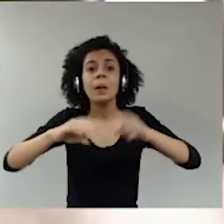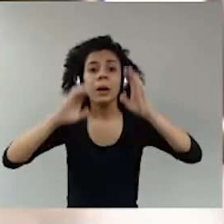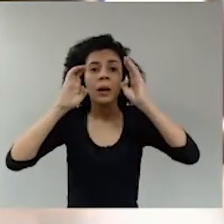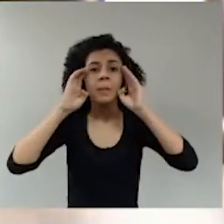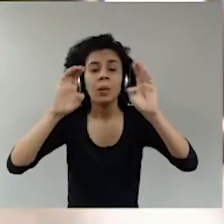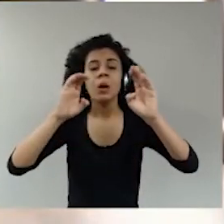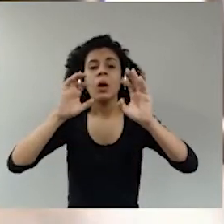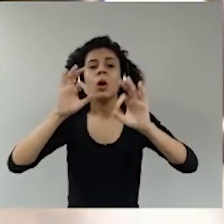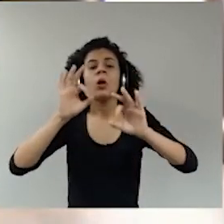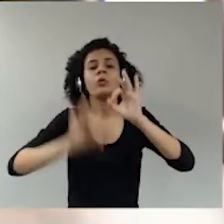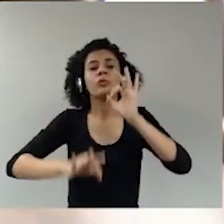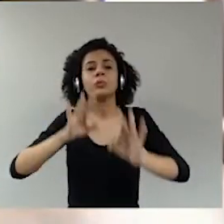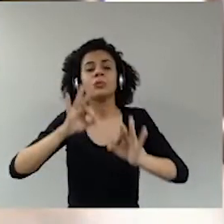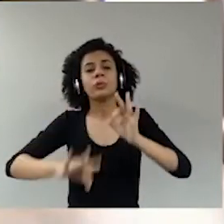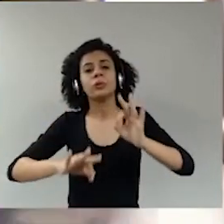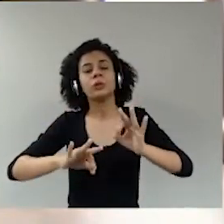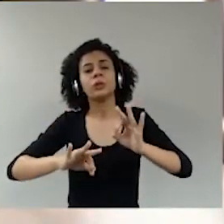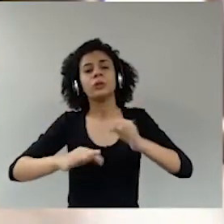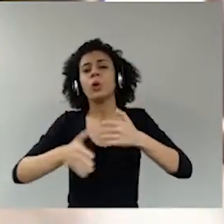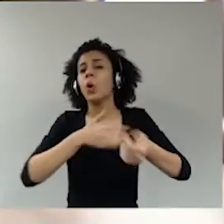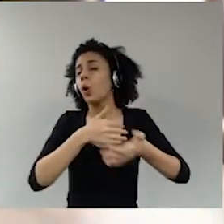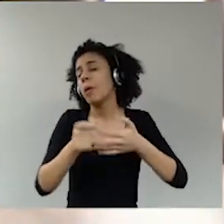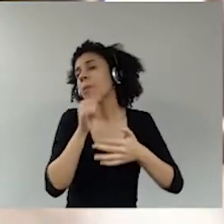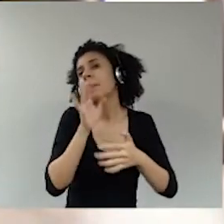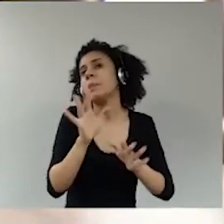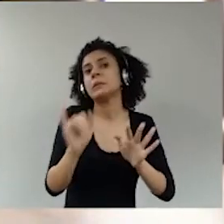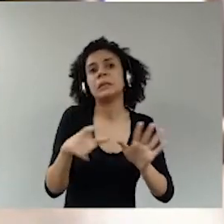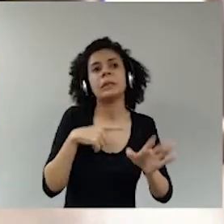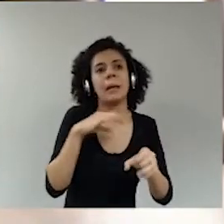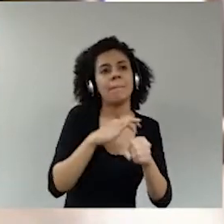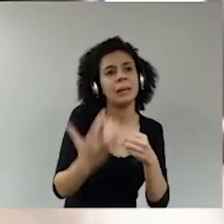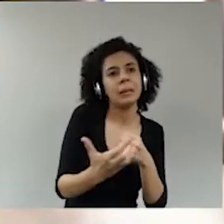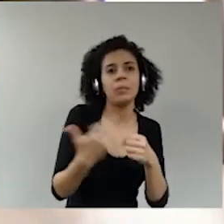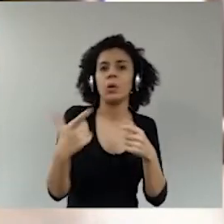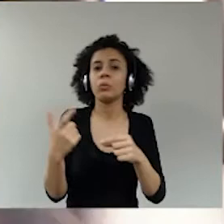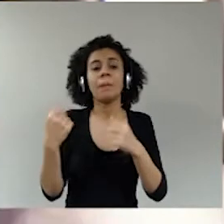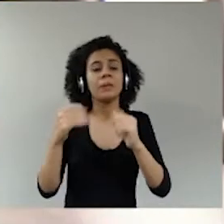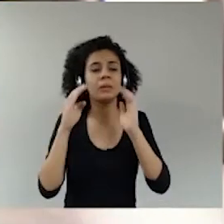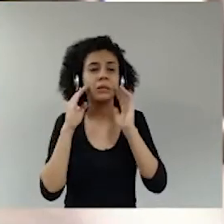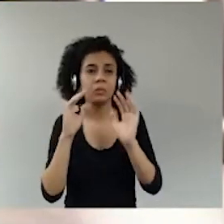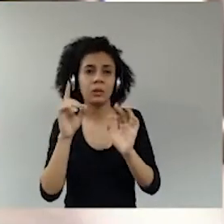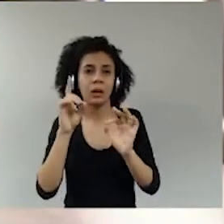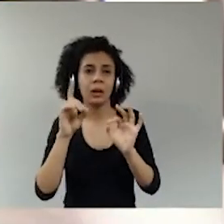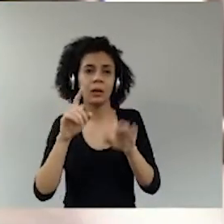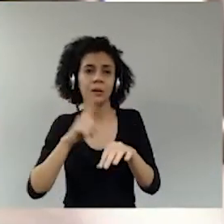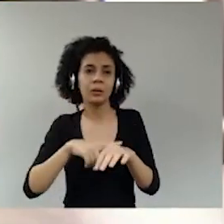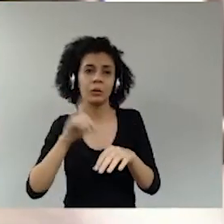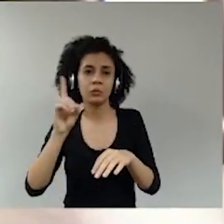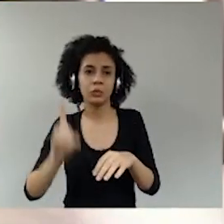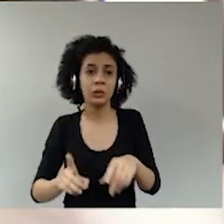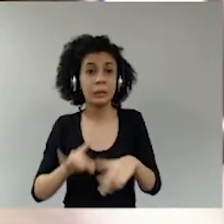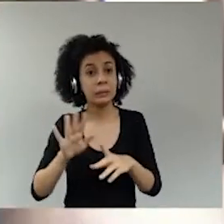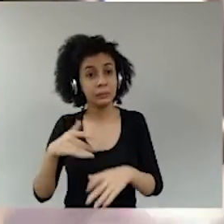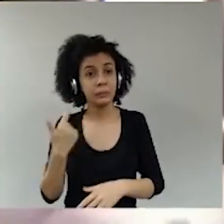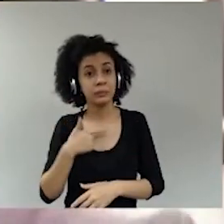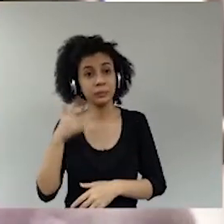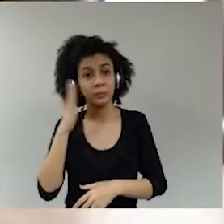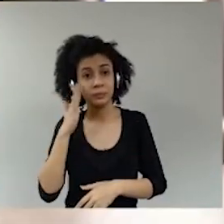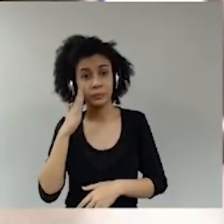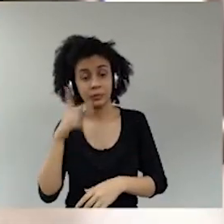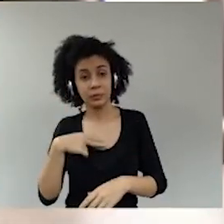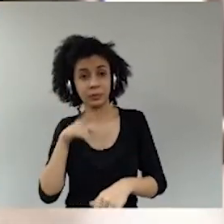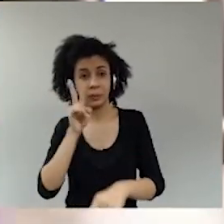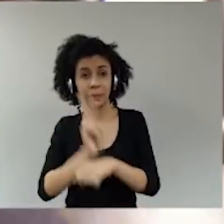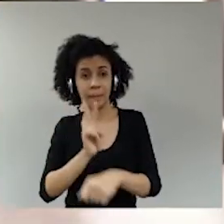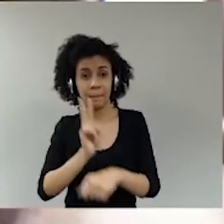Estado Democrático de Direito, independentemente de pandemia ou não. Porém, a gente sabe que essa